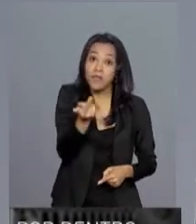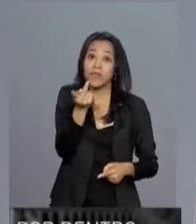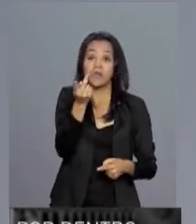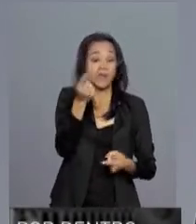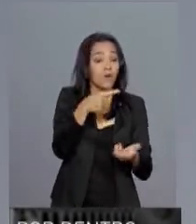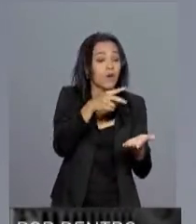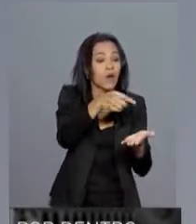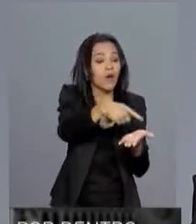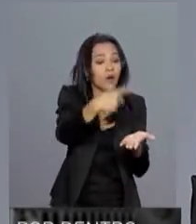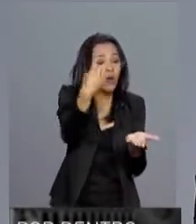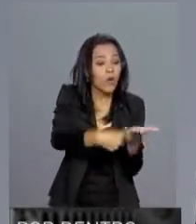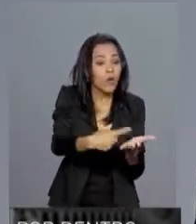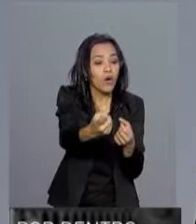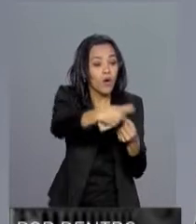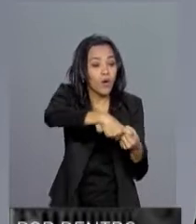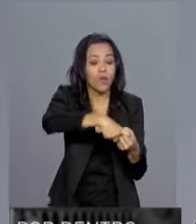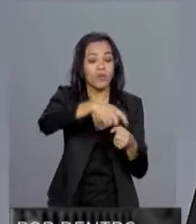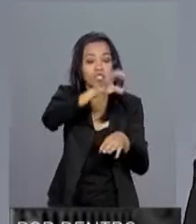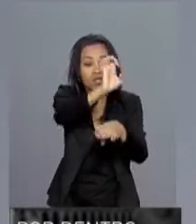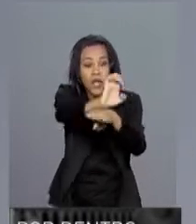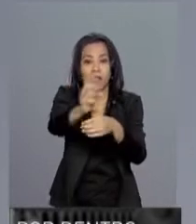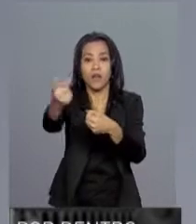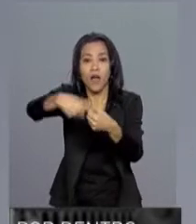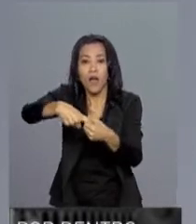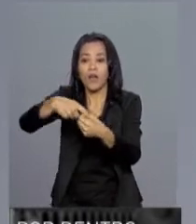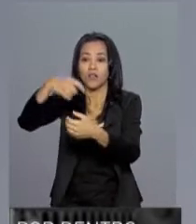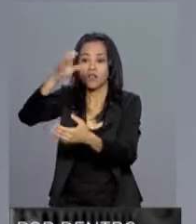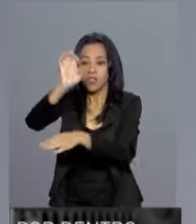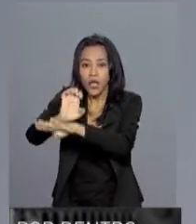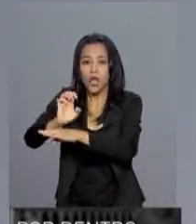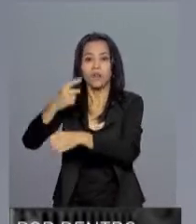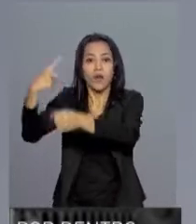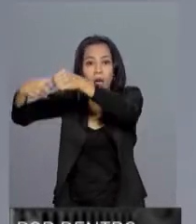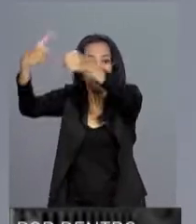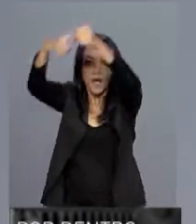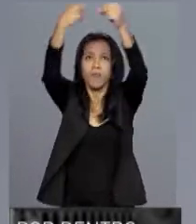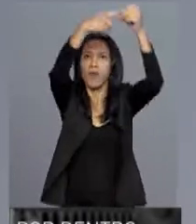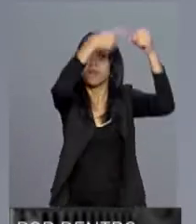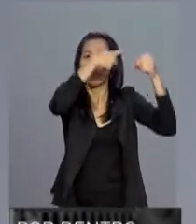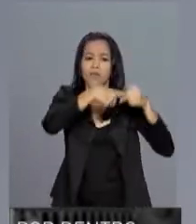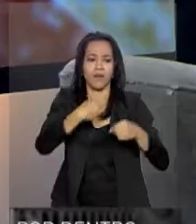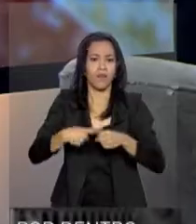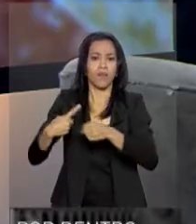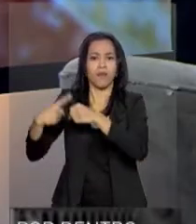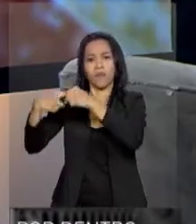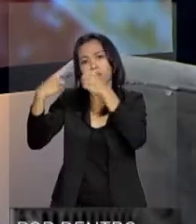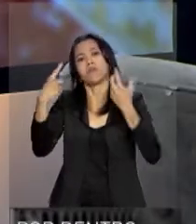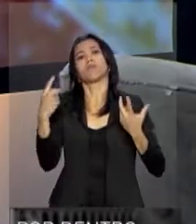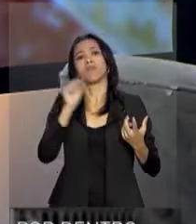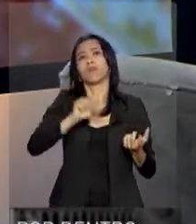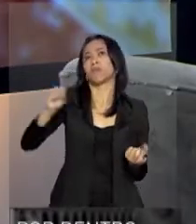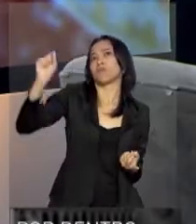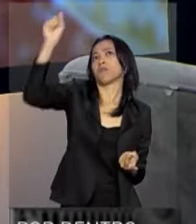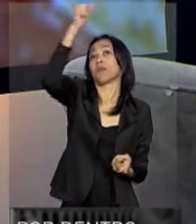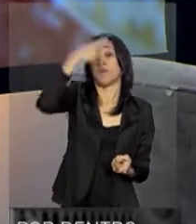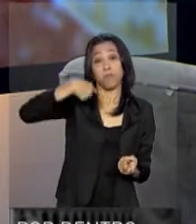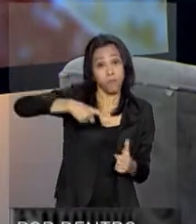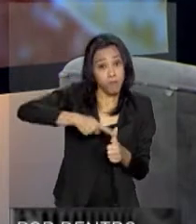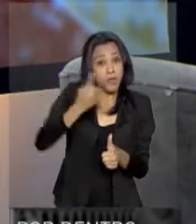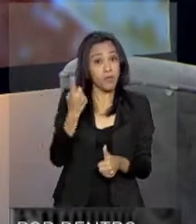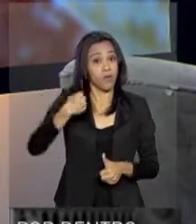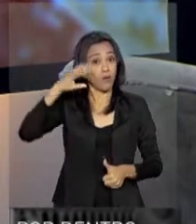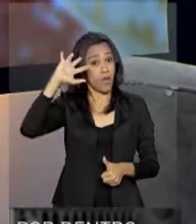convênios convênios com estados com municípios às vezes diretos com os próprios pontos estamos resolvendo os problemas